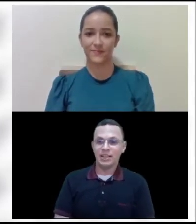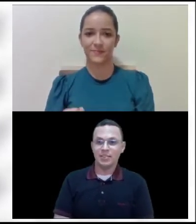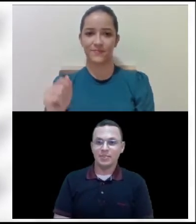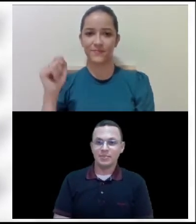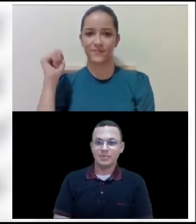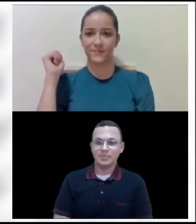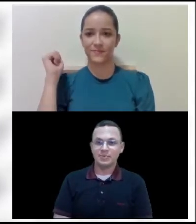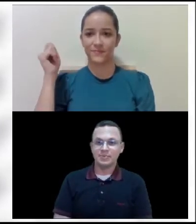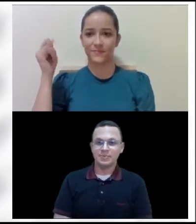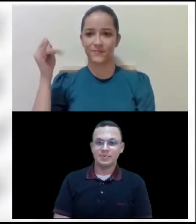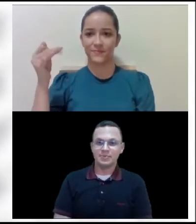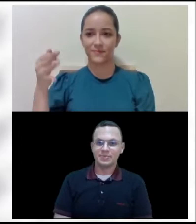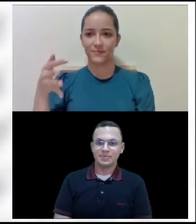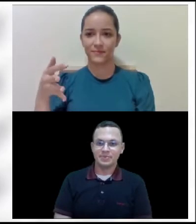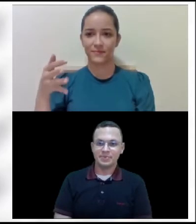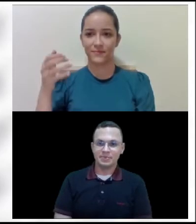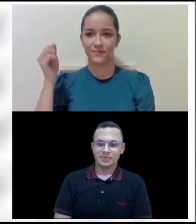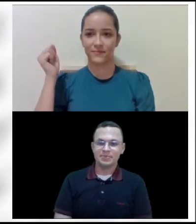Madrugada.